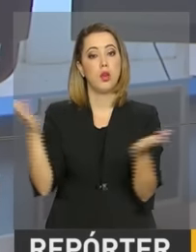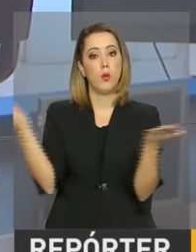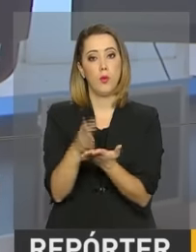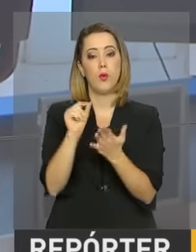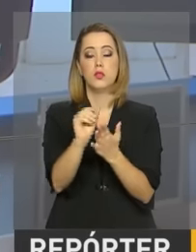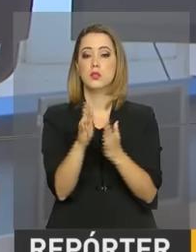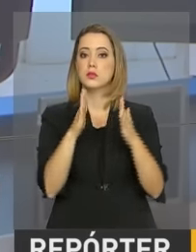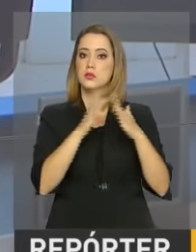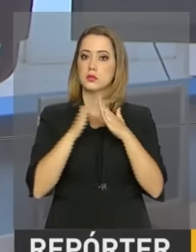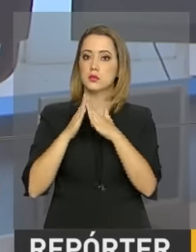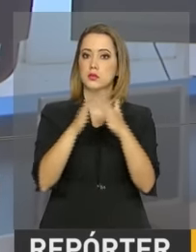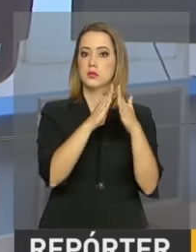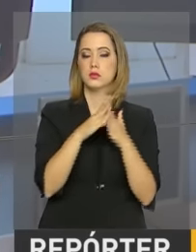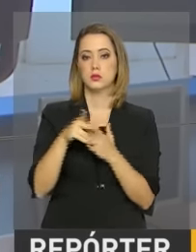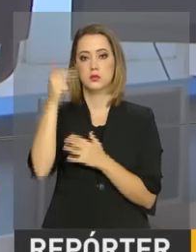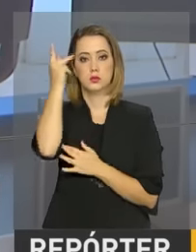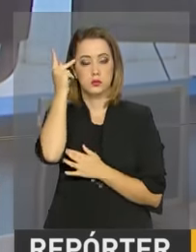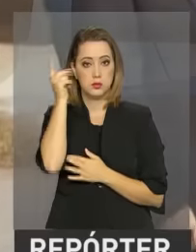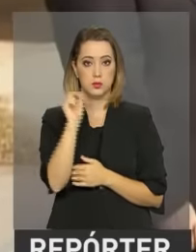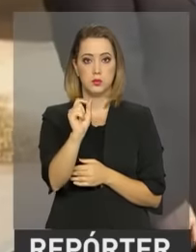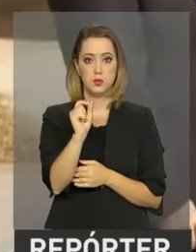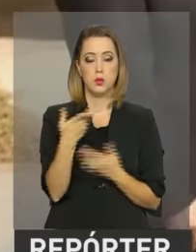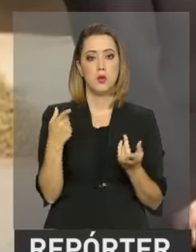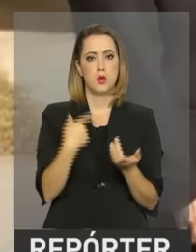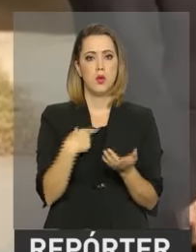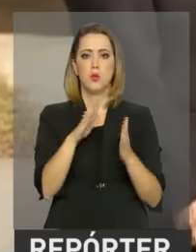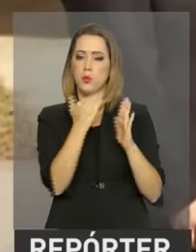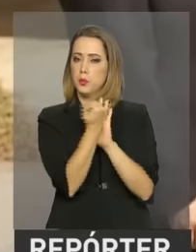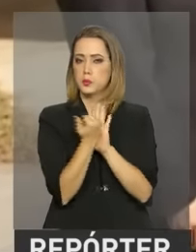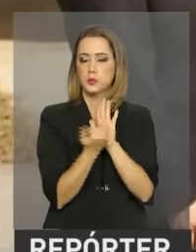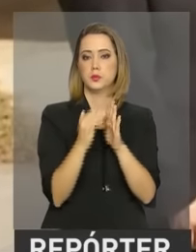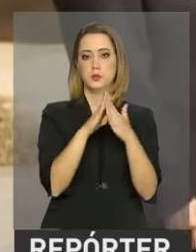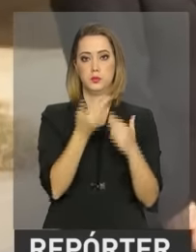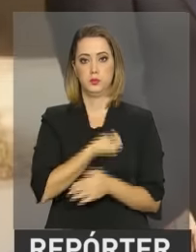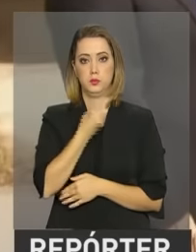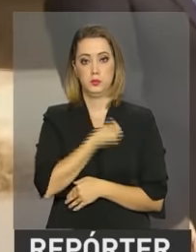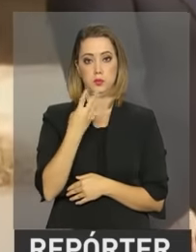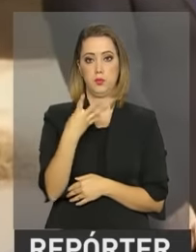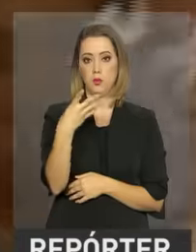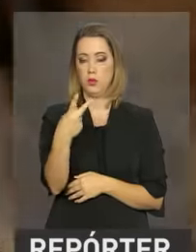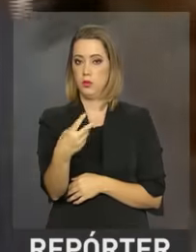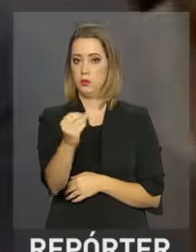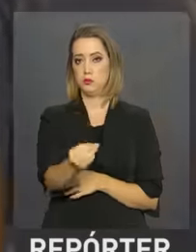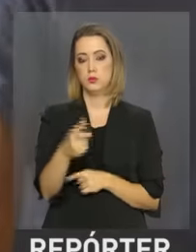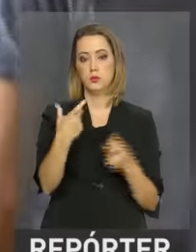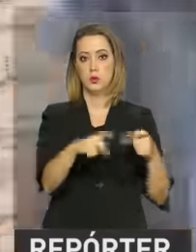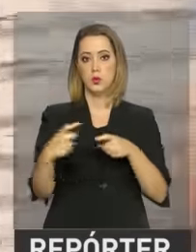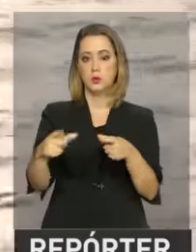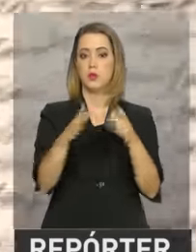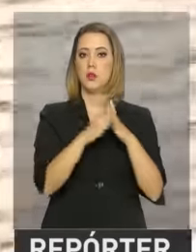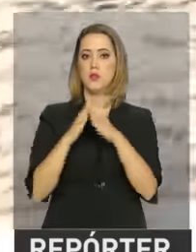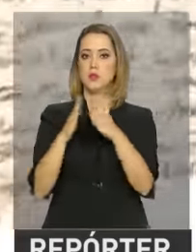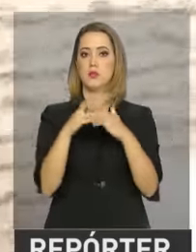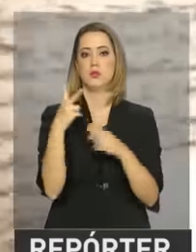em Mogi das Cruzes na grande São Paulo apartamentos do programa Minha Casa Minha Vida São 420 unidades de